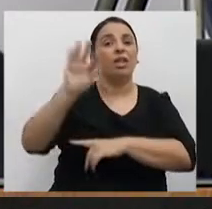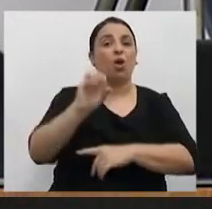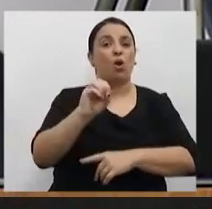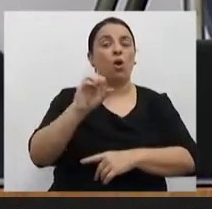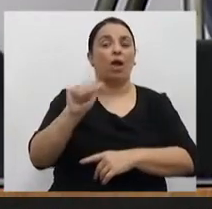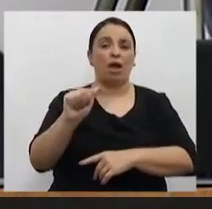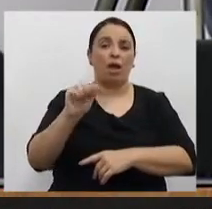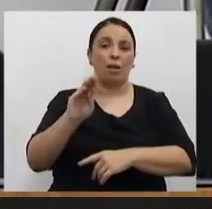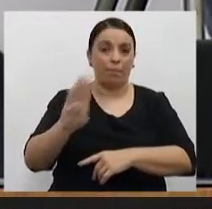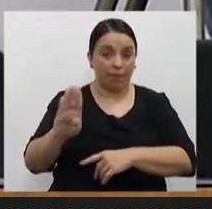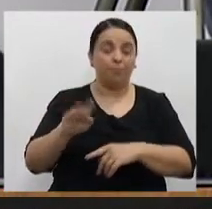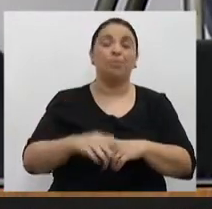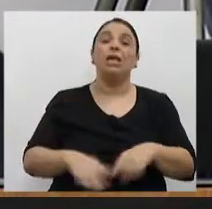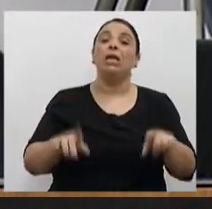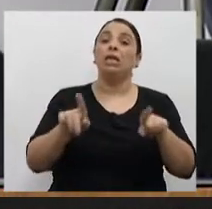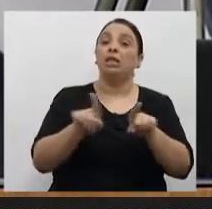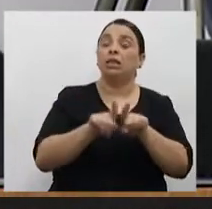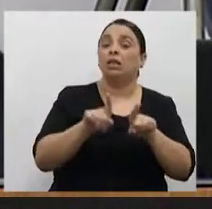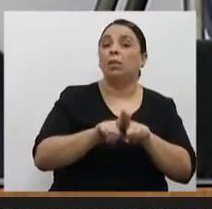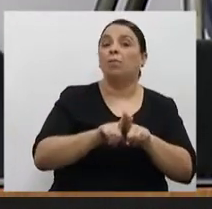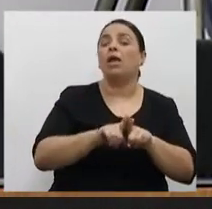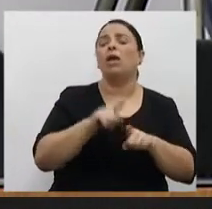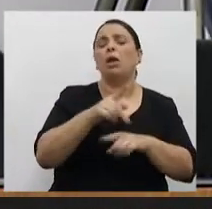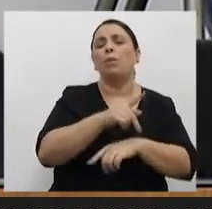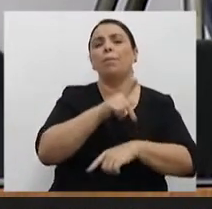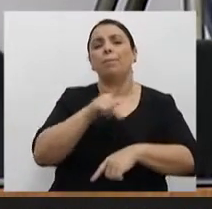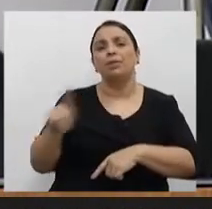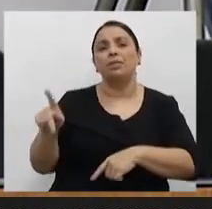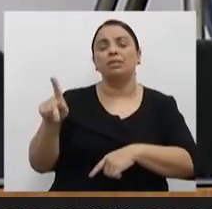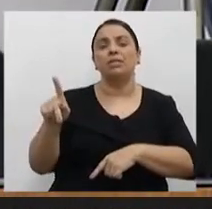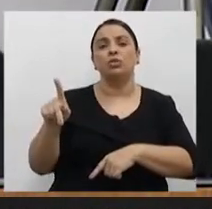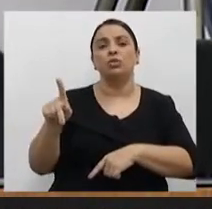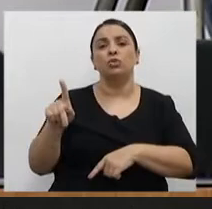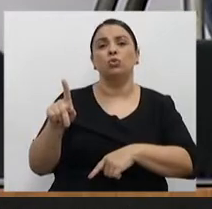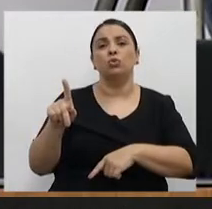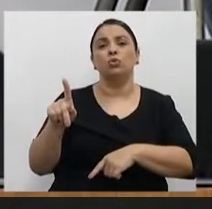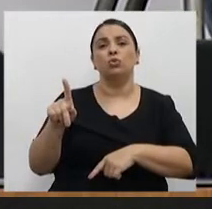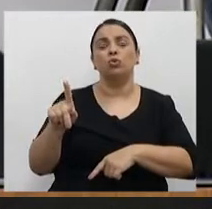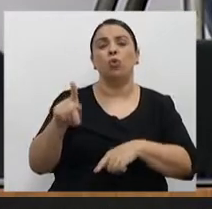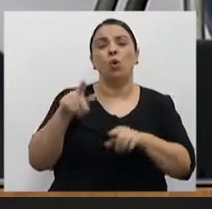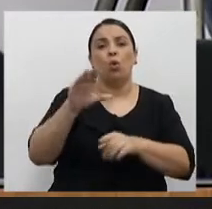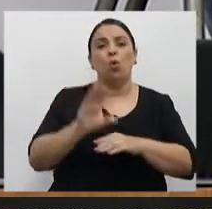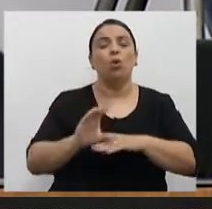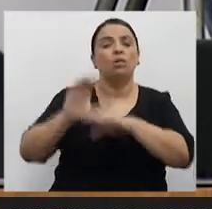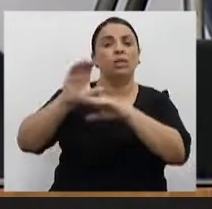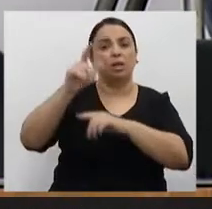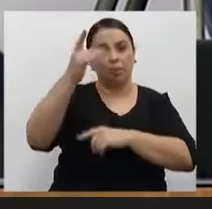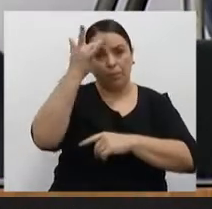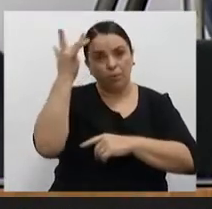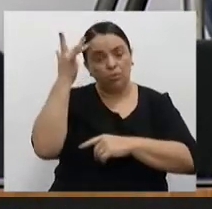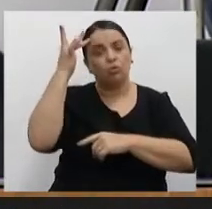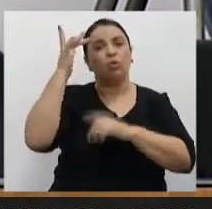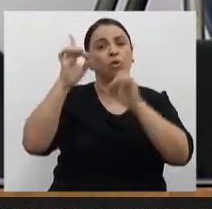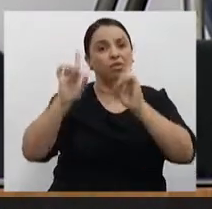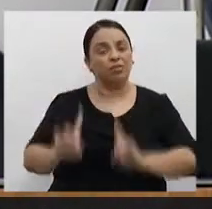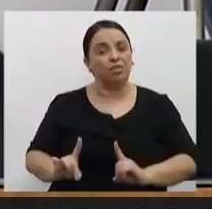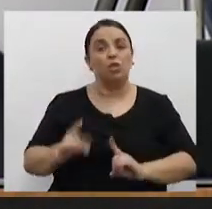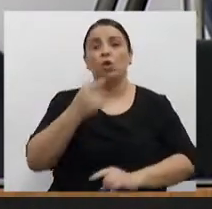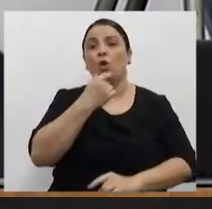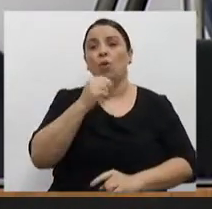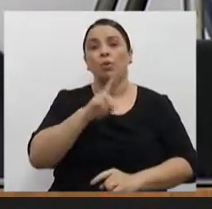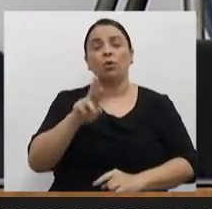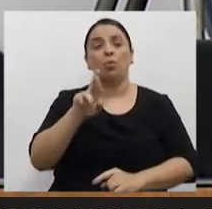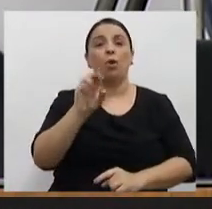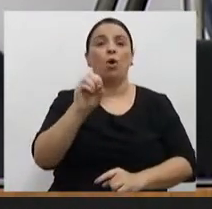nosso grande amigo, presidente do Conselho Estadual de Defesa dos Direitos da Pessoa com Deficiência, Roberto Carlos Pinto,